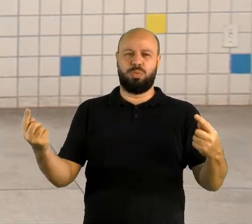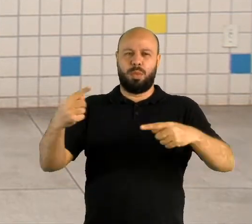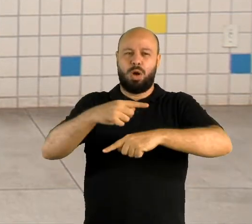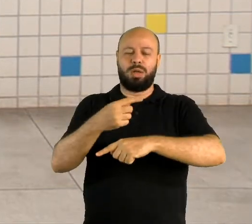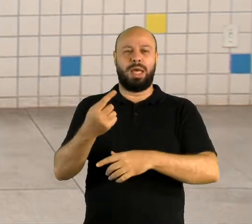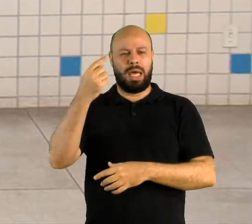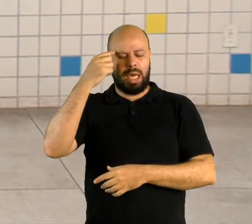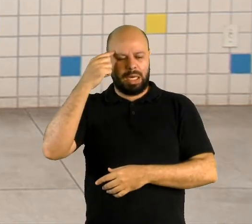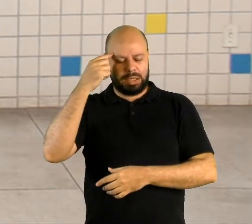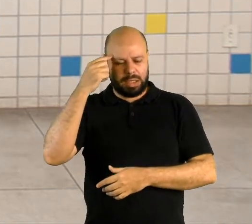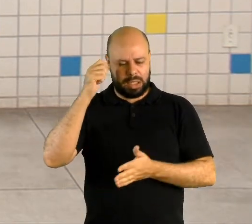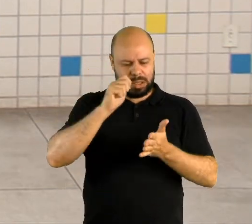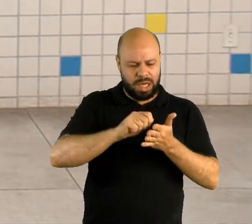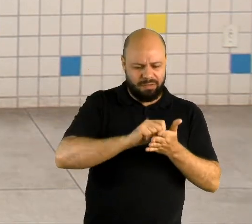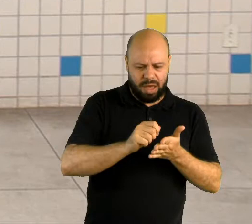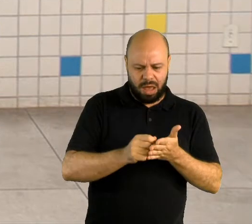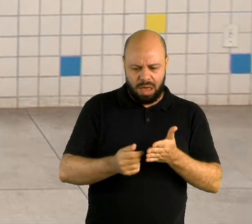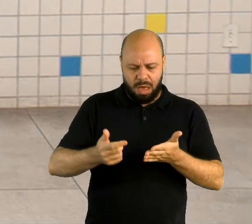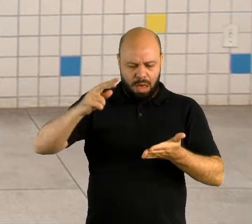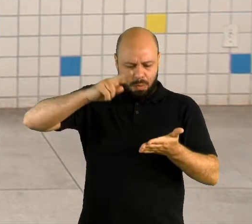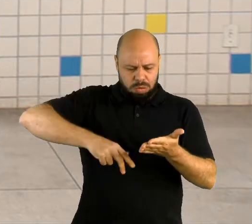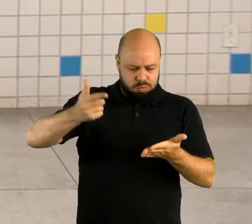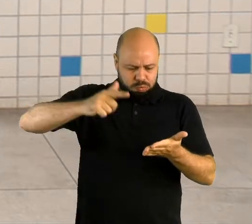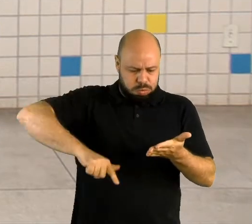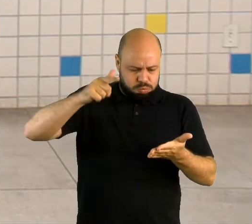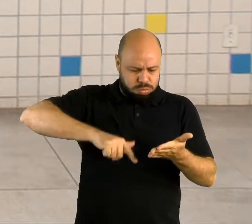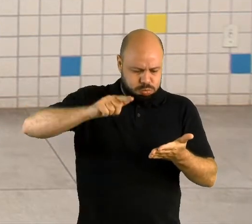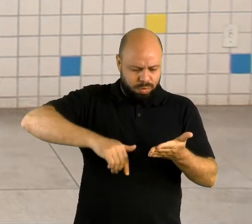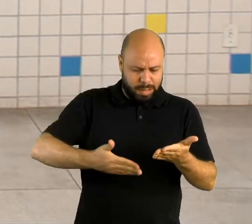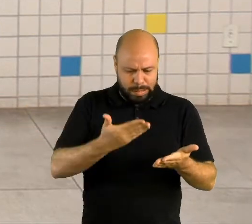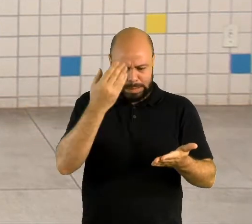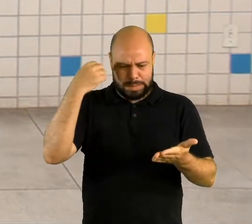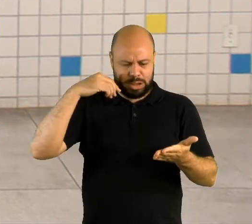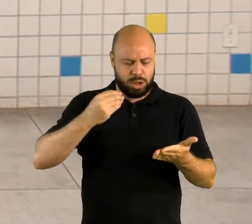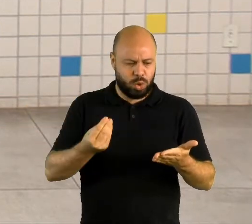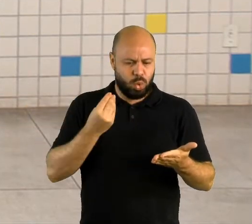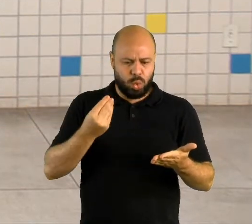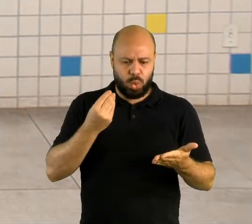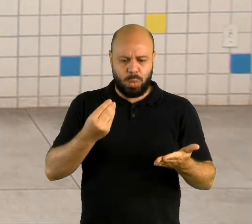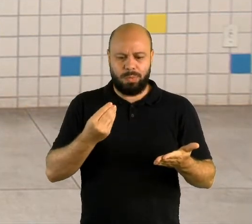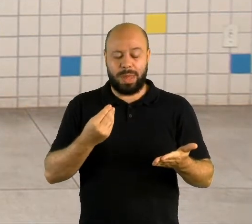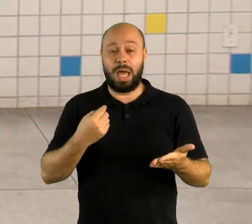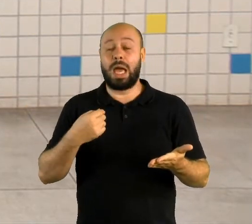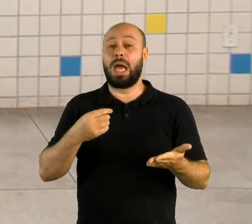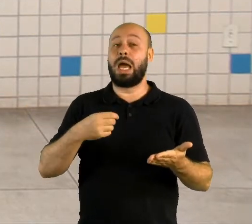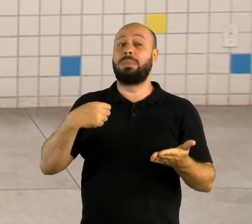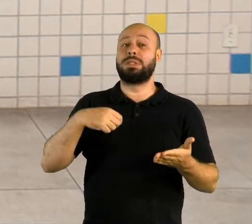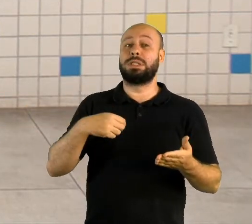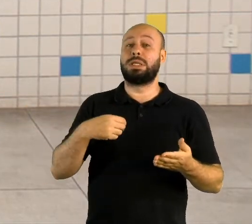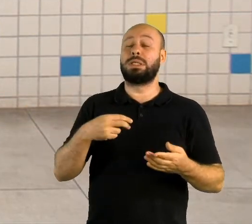e revisar, deixando de lado o que se deve esperar de quem redige.